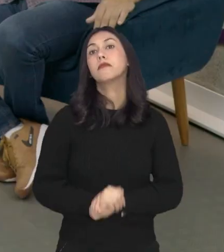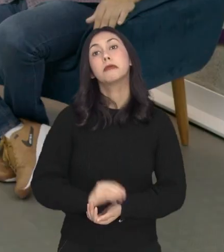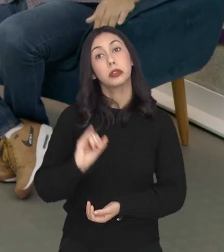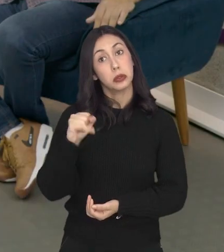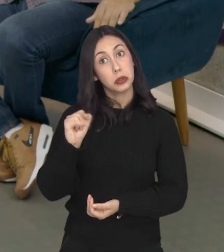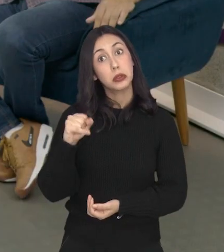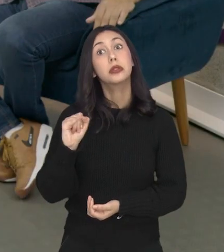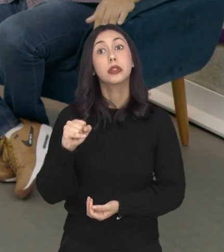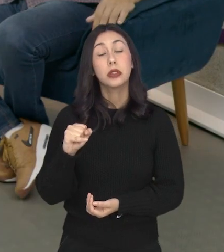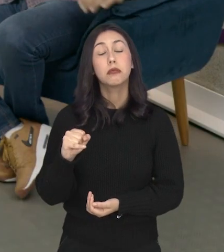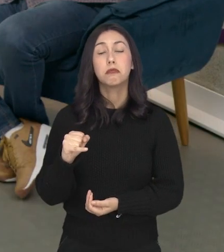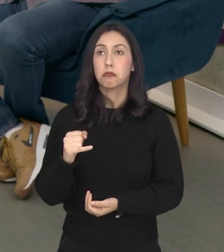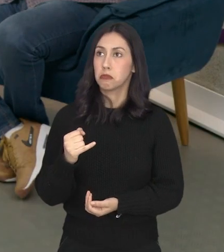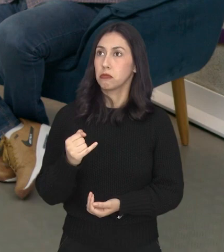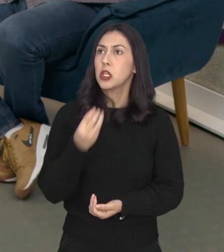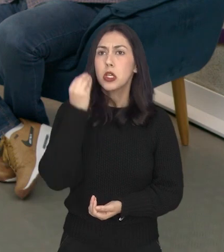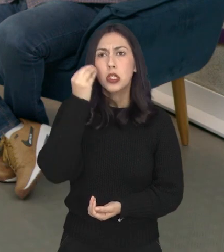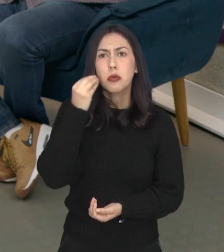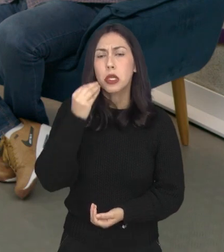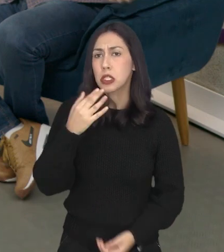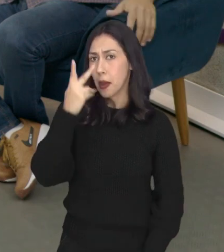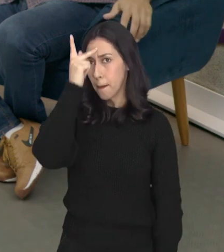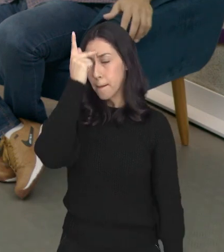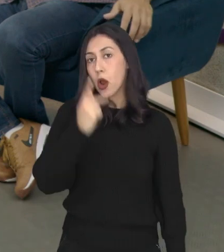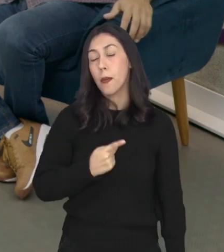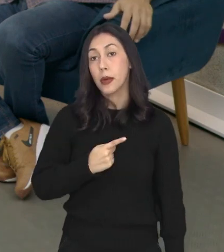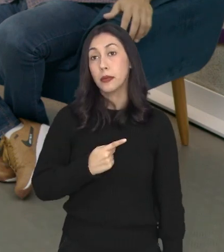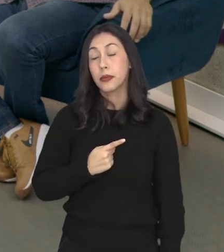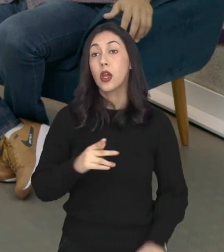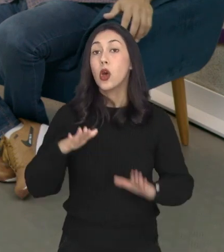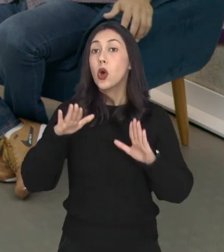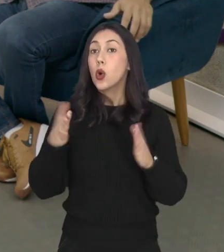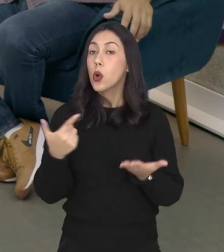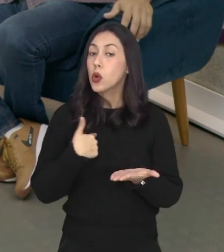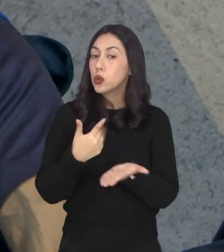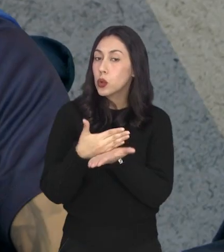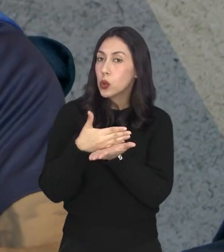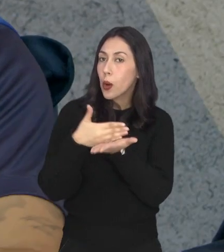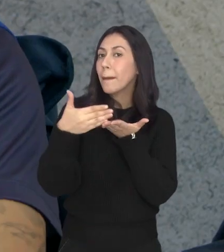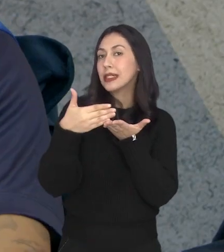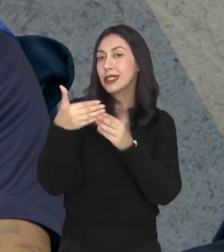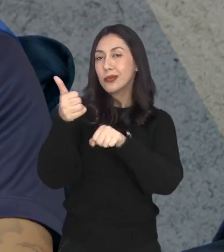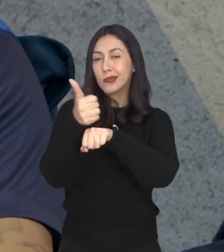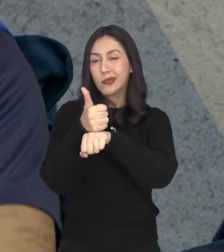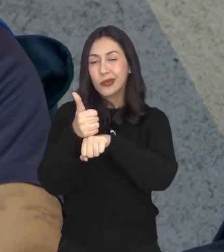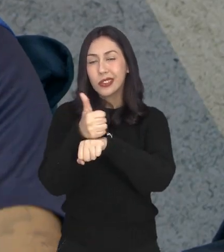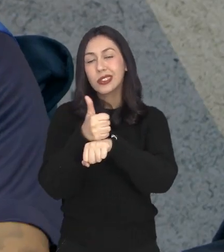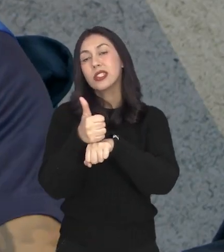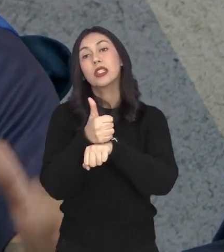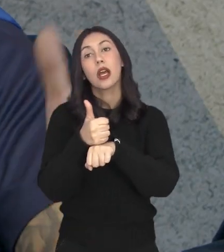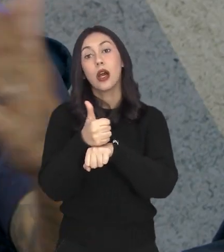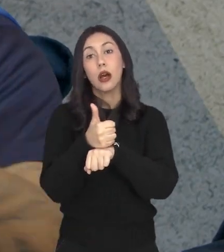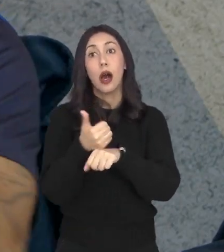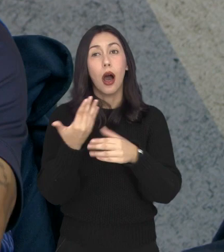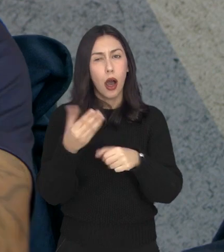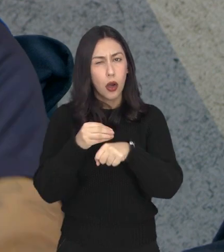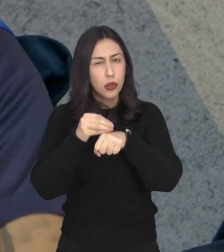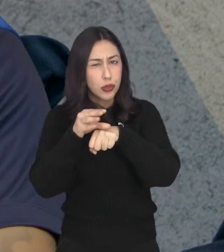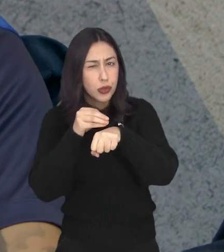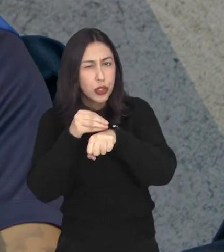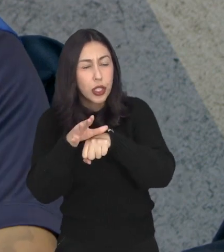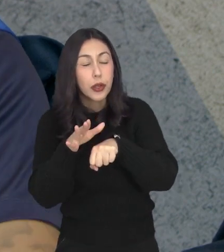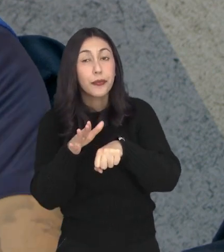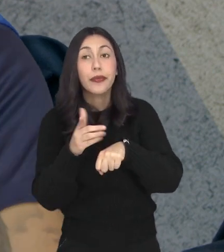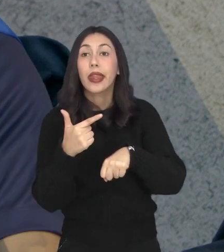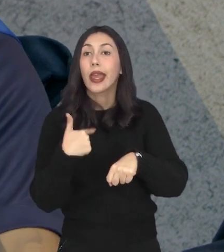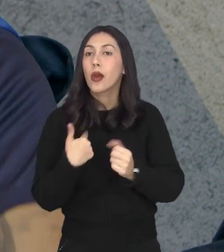certeza. Até falando por mim mesmo, acho que eu, quando ingressei o profissional, até fica a dica,